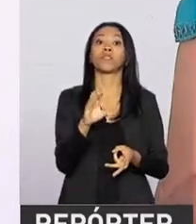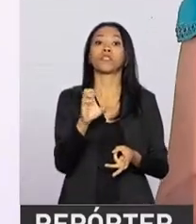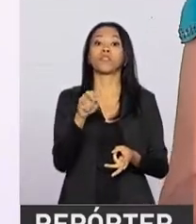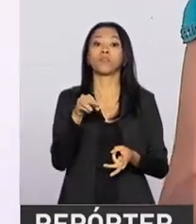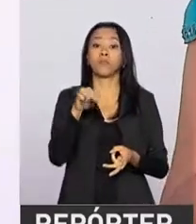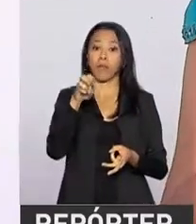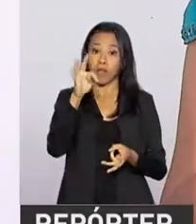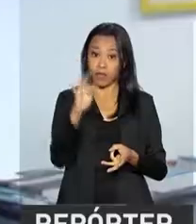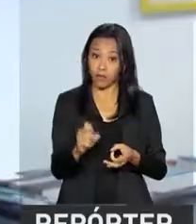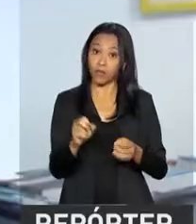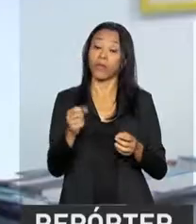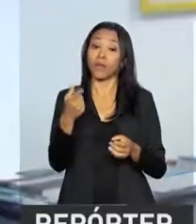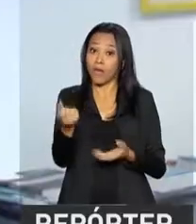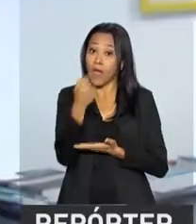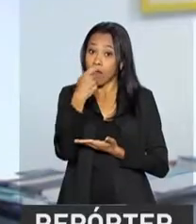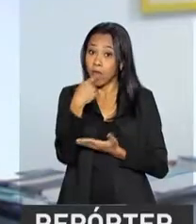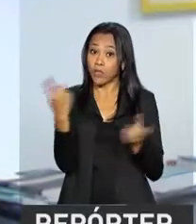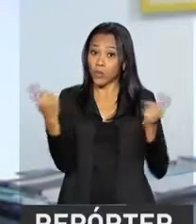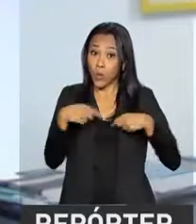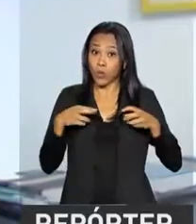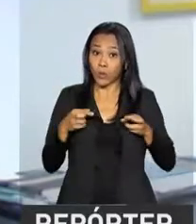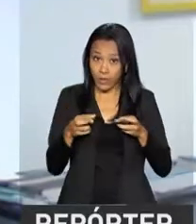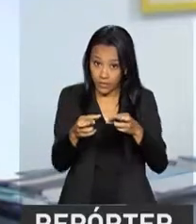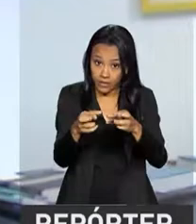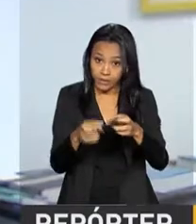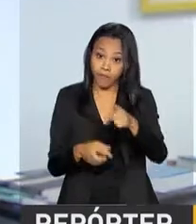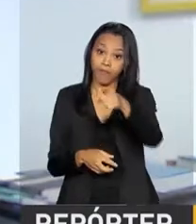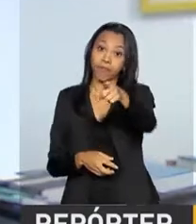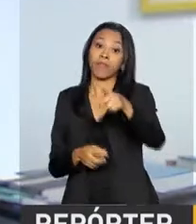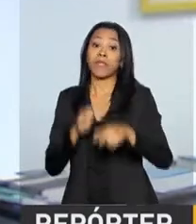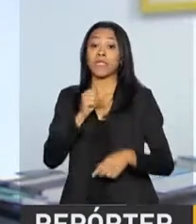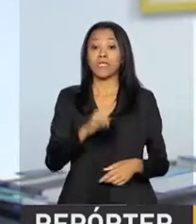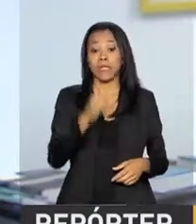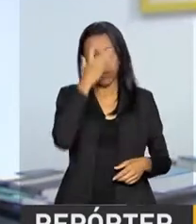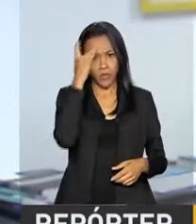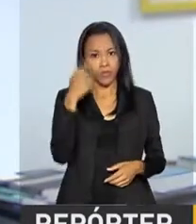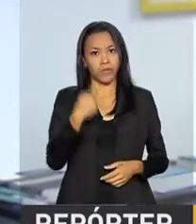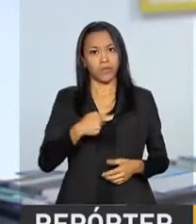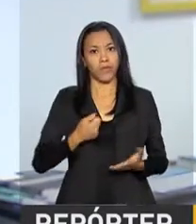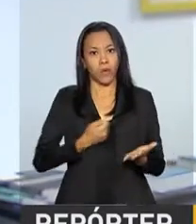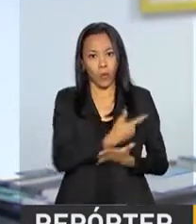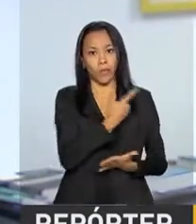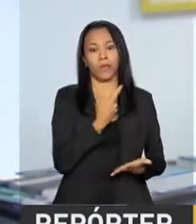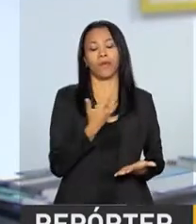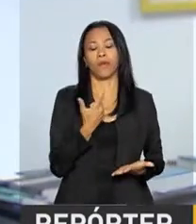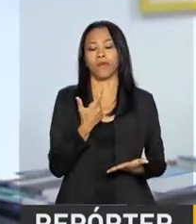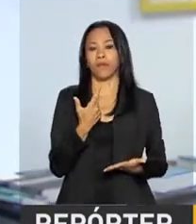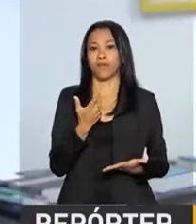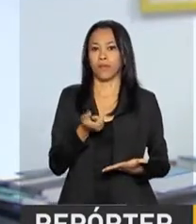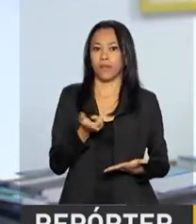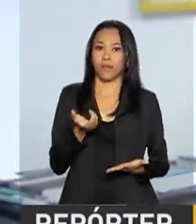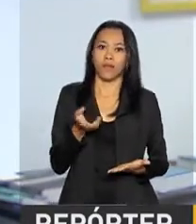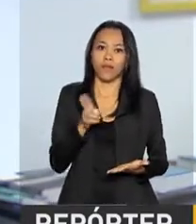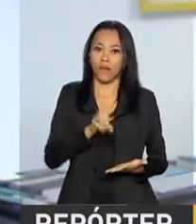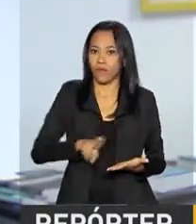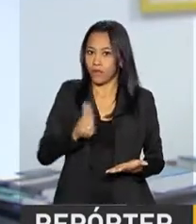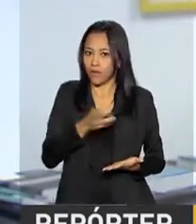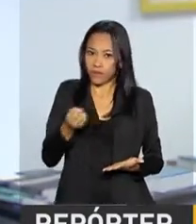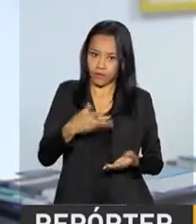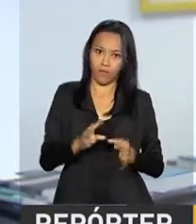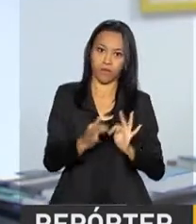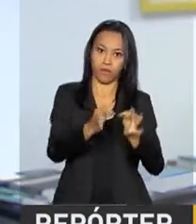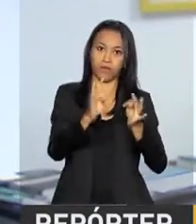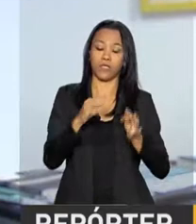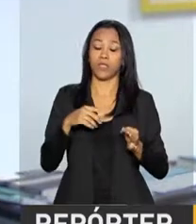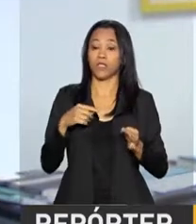contra o câncer se a pessoa tivesse que desembolsar esse dinheiro para recorrer a essas novas tecnologias mas